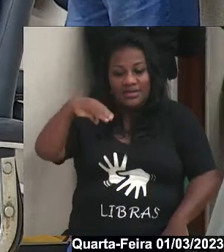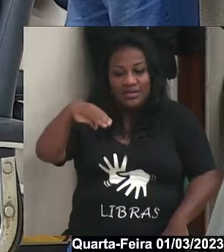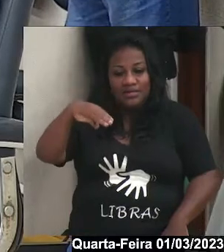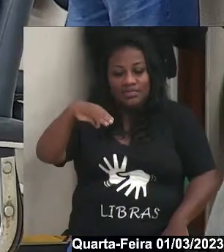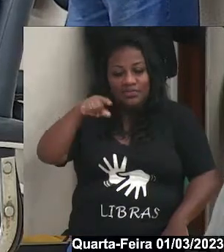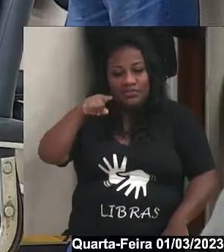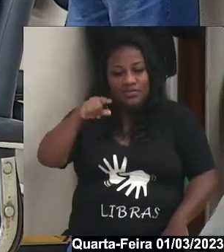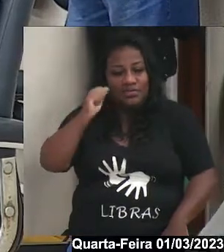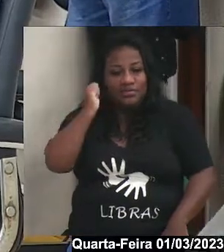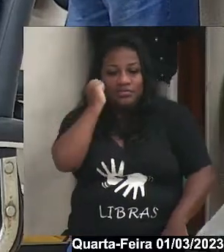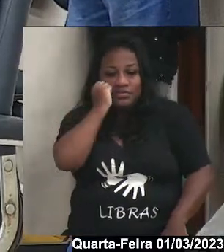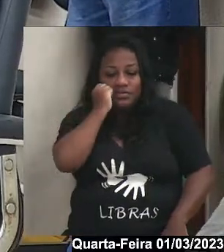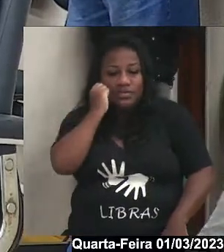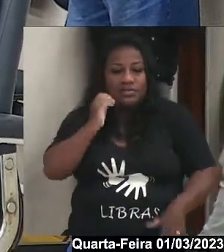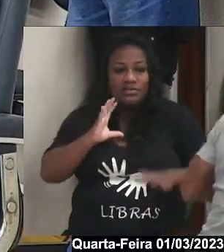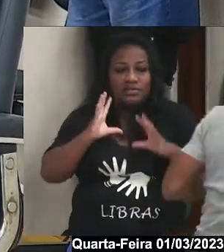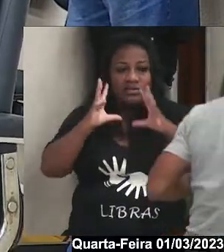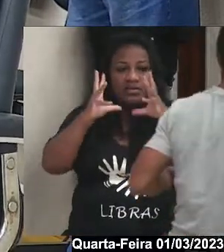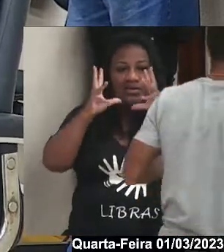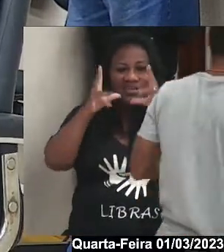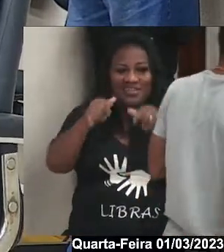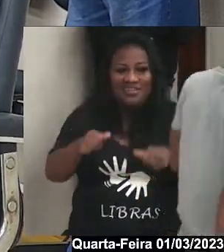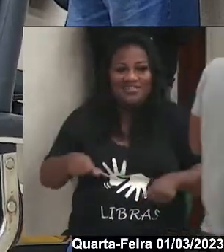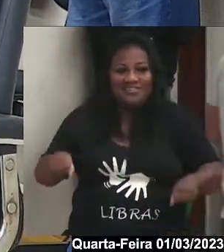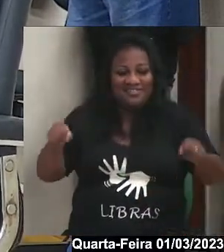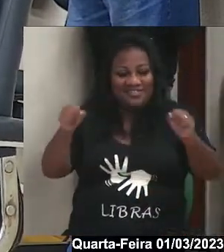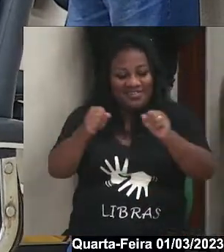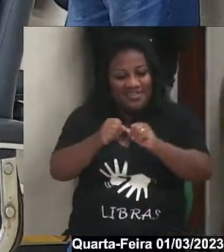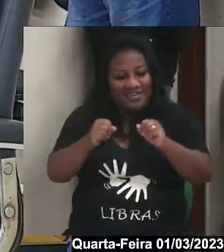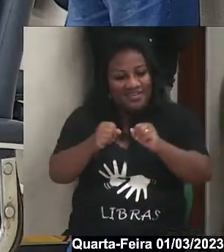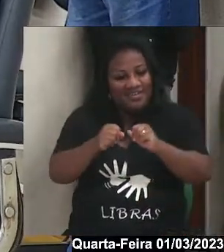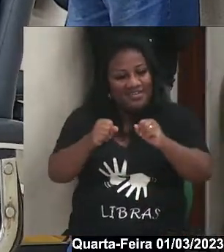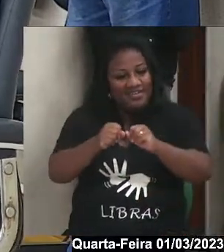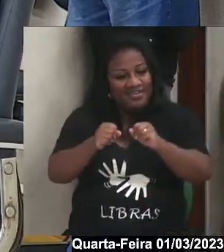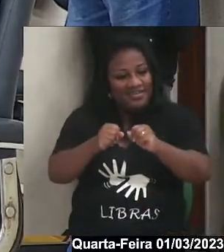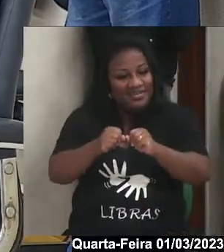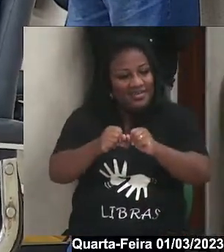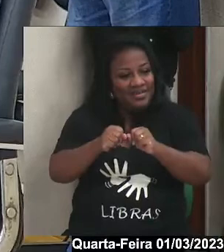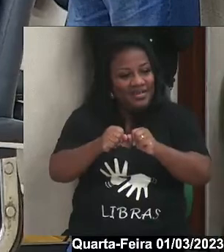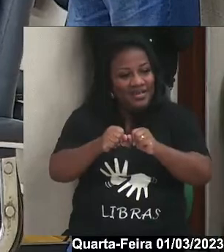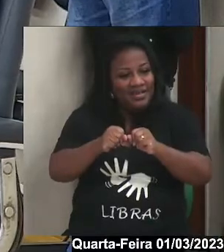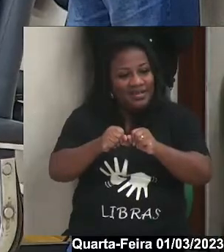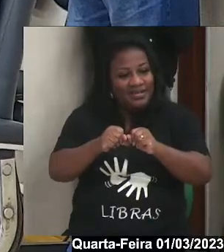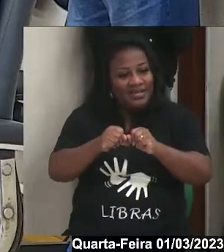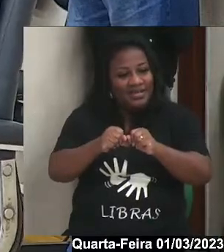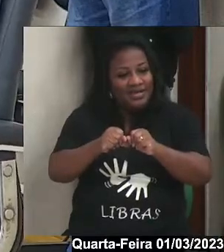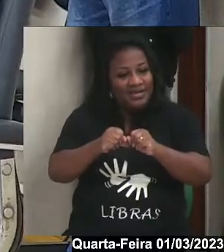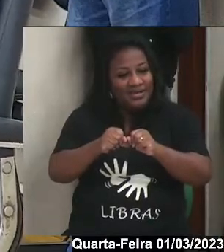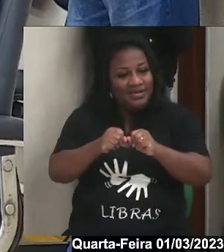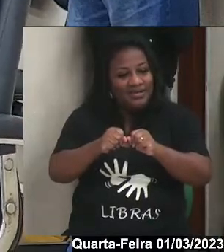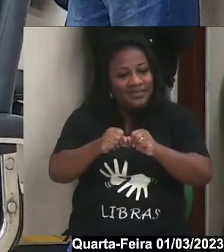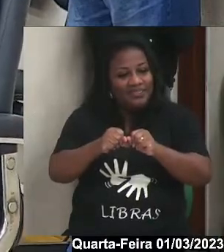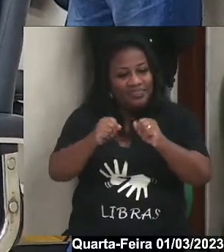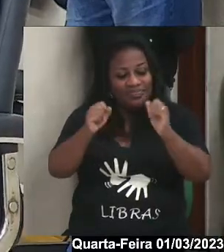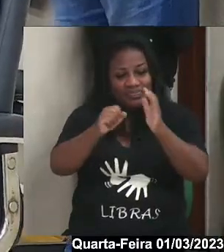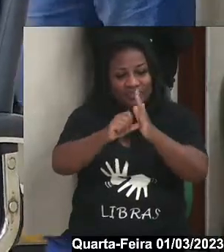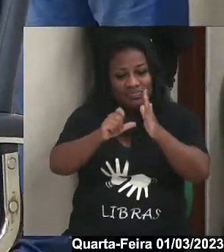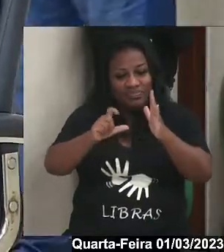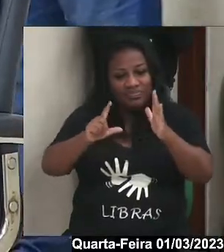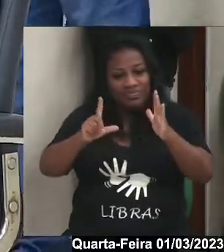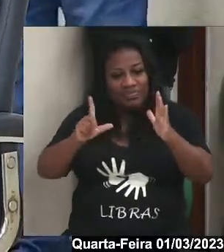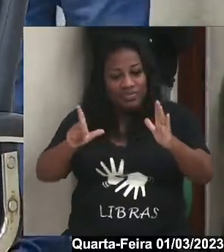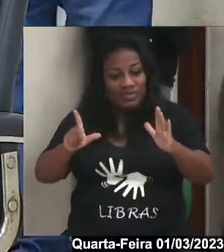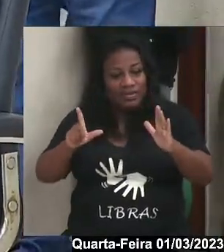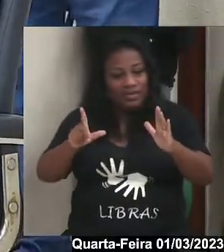um hipócrita. Tudo que o senhor tem feito no governo Ney Santos é para prejudicar os GCMs. A lei que foi aprovada